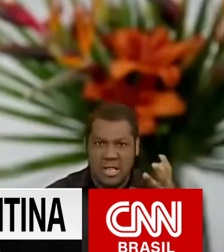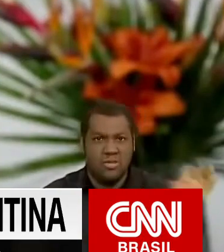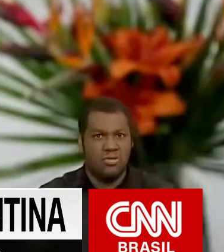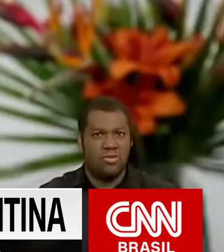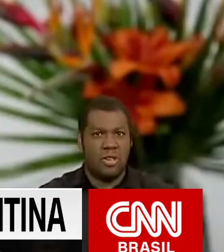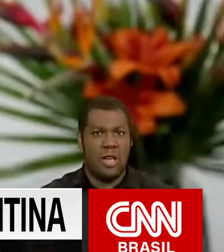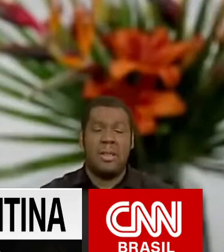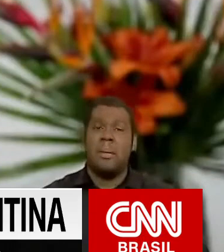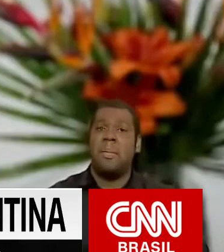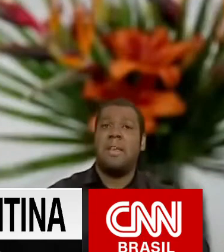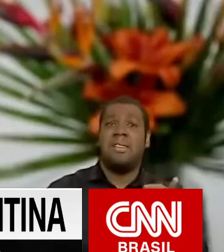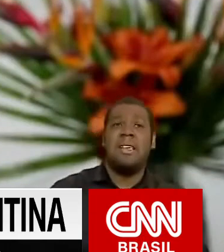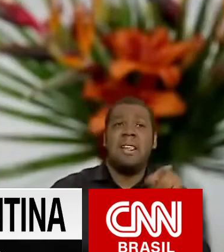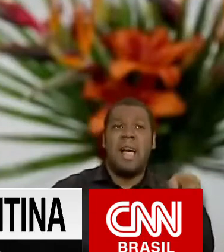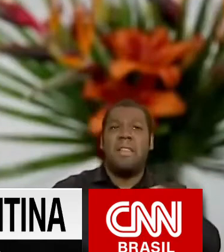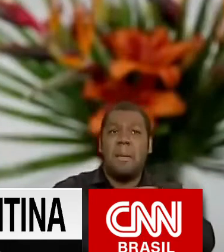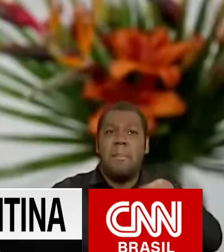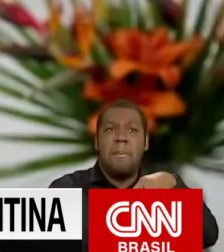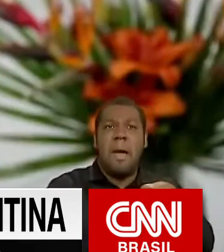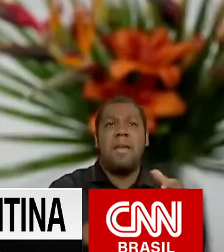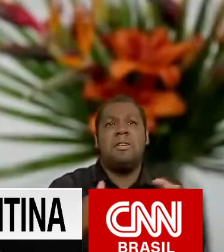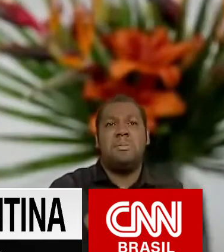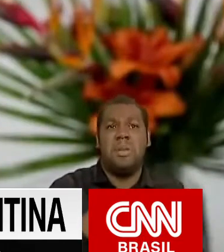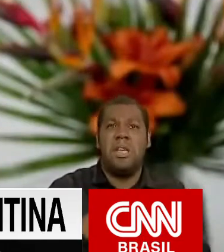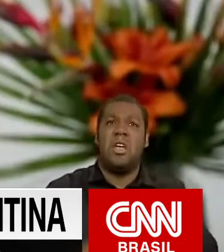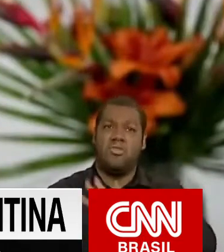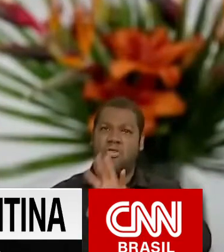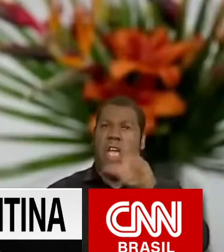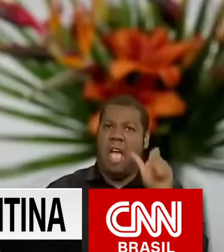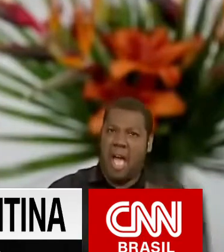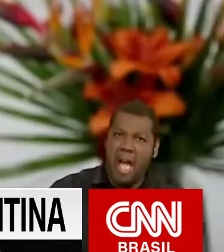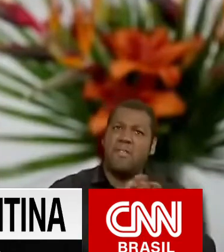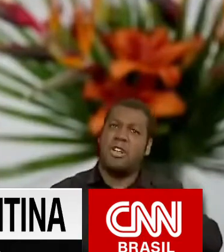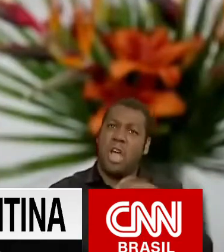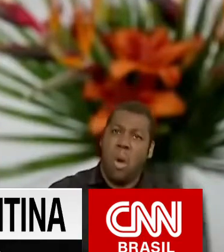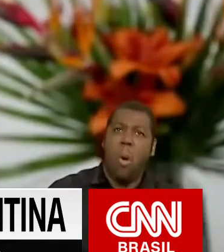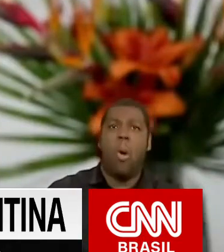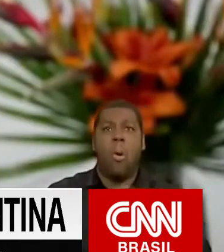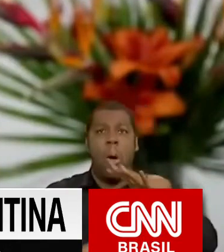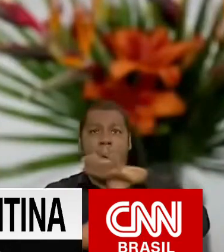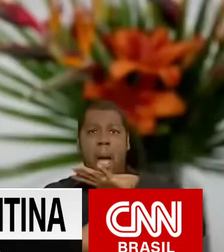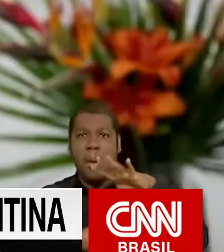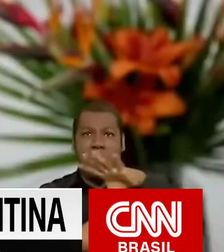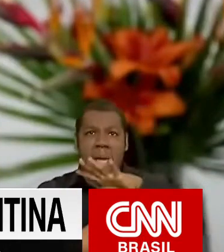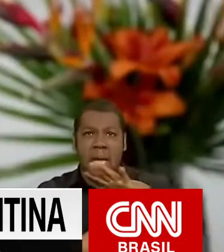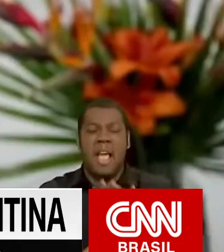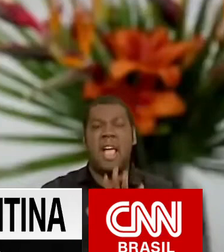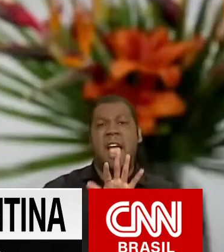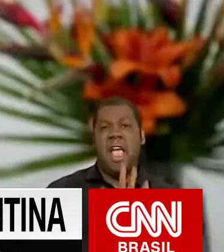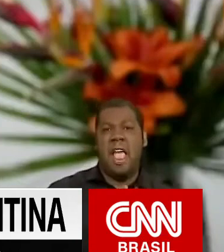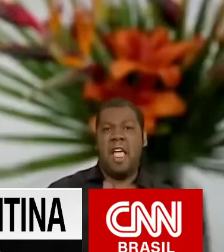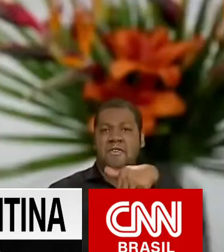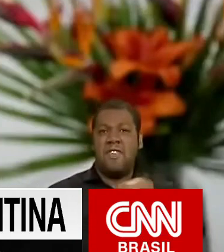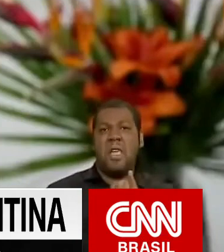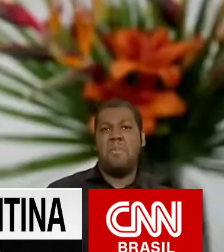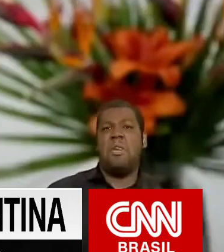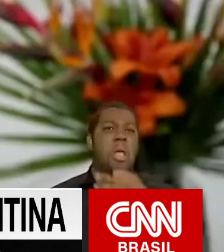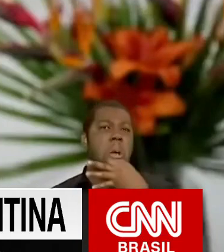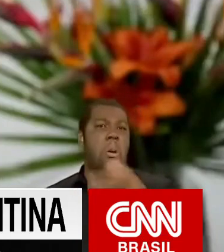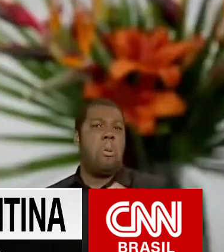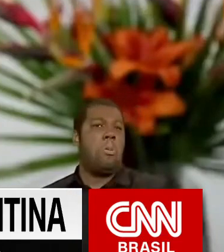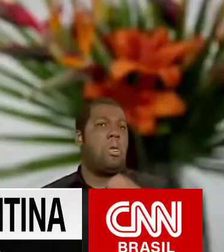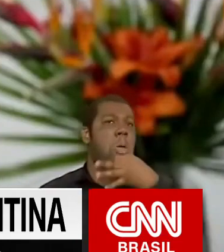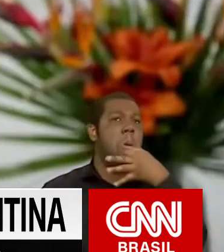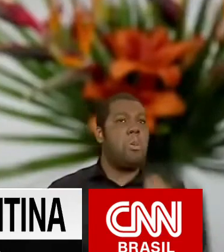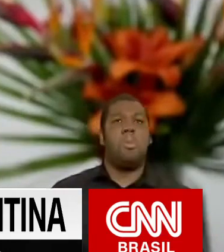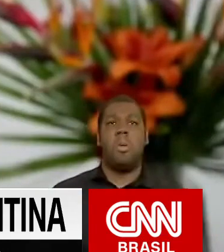país pequeno, seja da África ou da América Latina, o FMI resolve dar palpite, resolve falar, resolve meter o bico, sabe? Quando na verdade